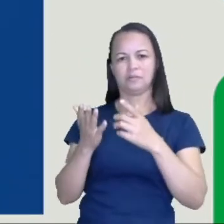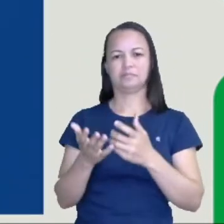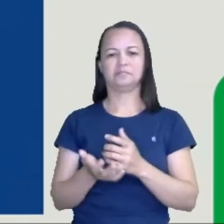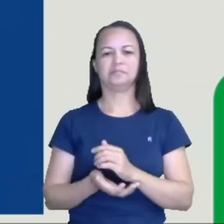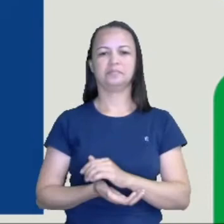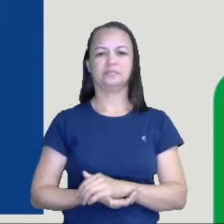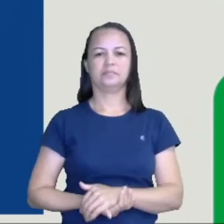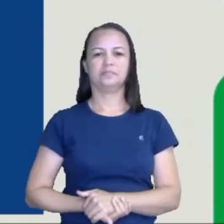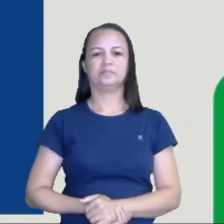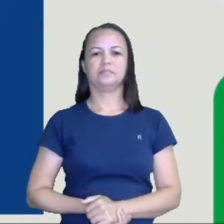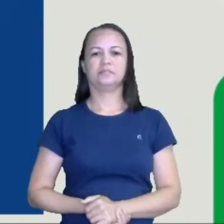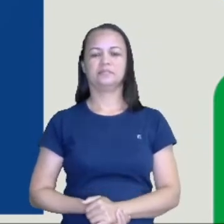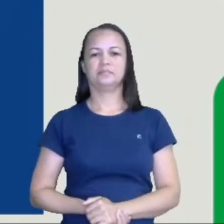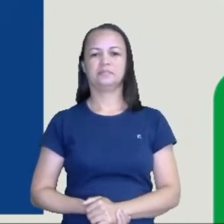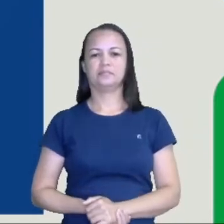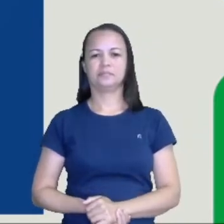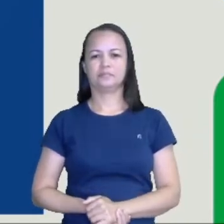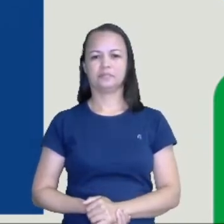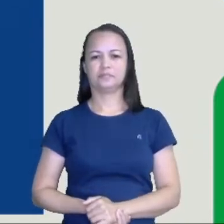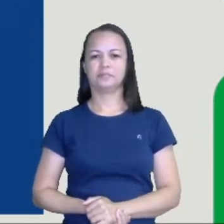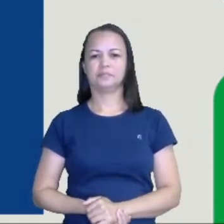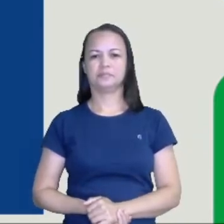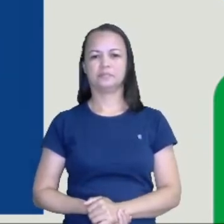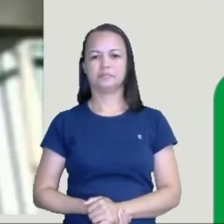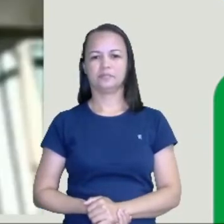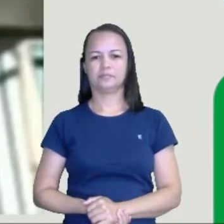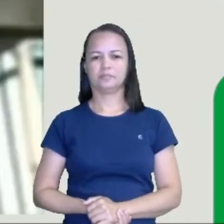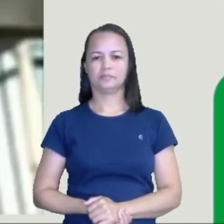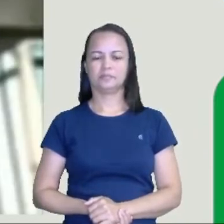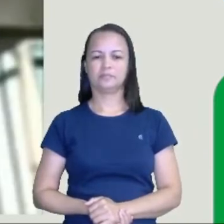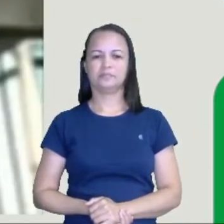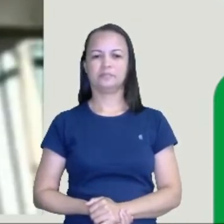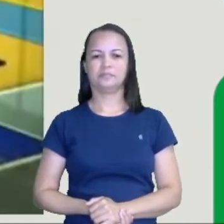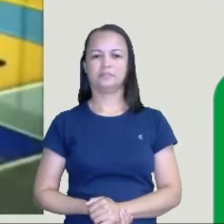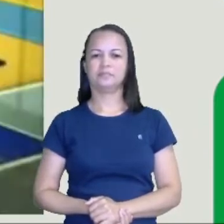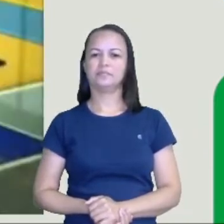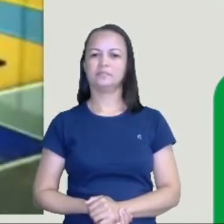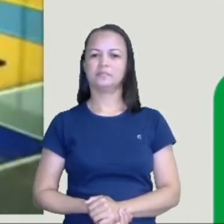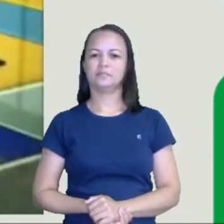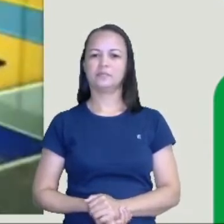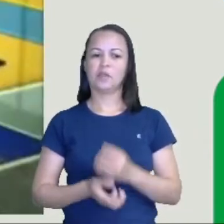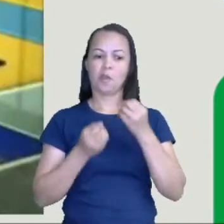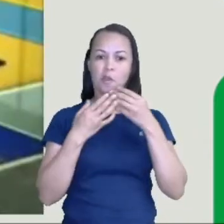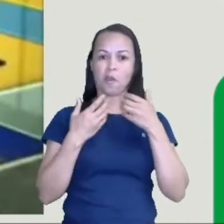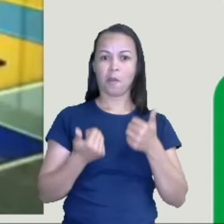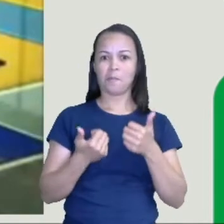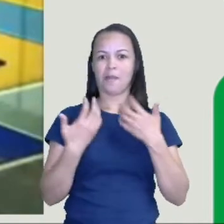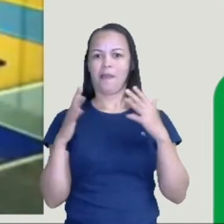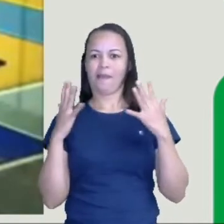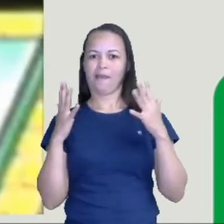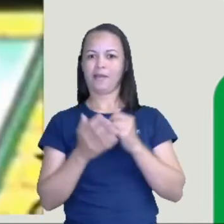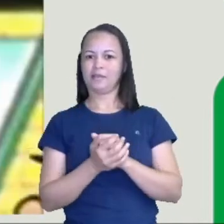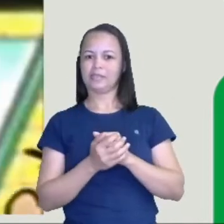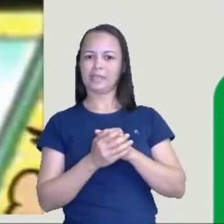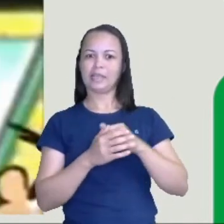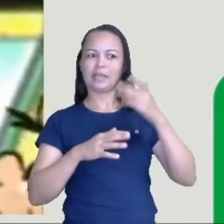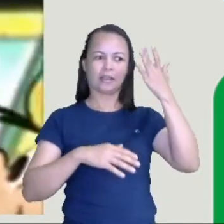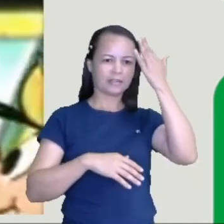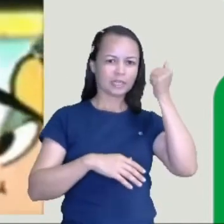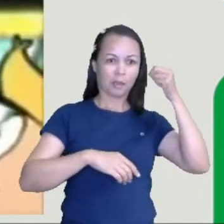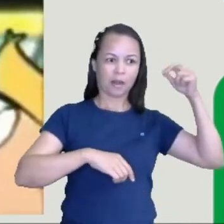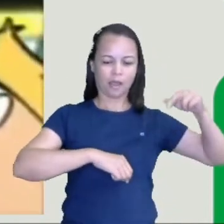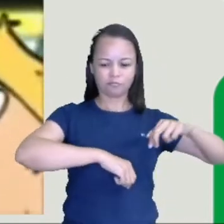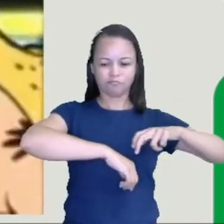Oba! Quem sabe lá em riba tem alguma coisa de